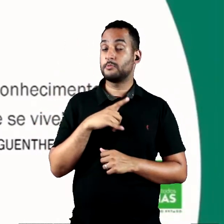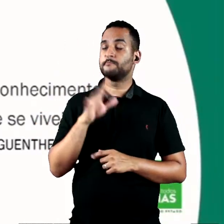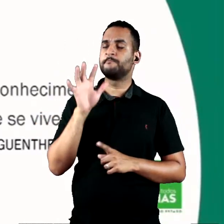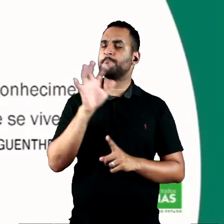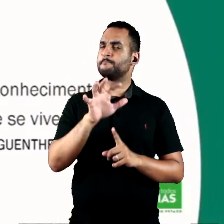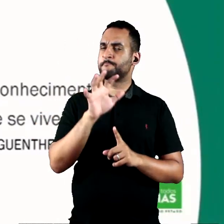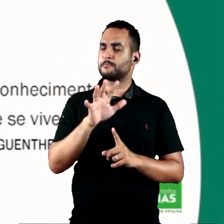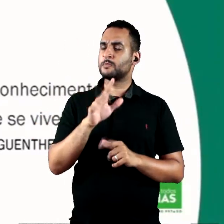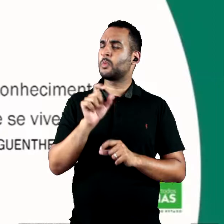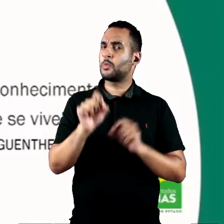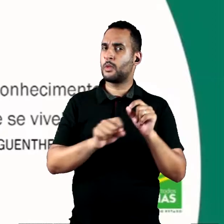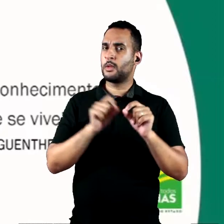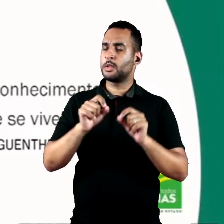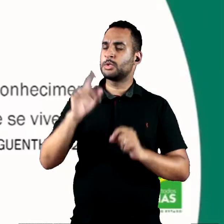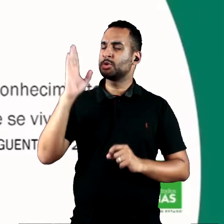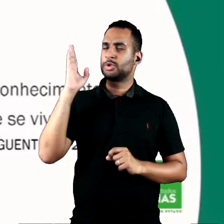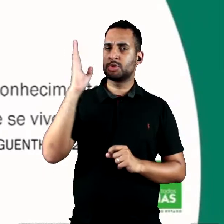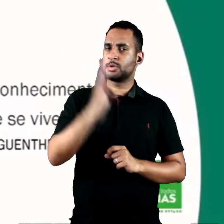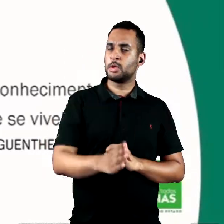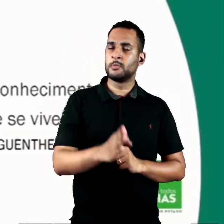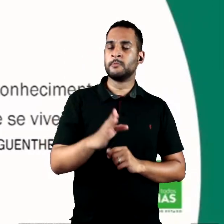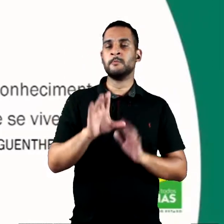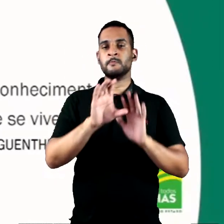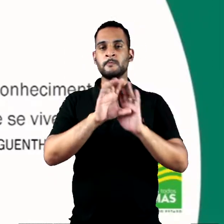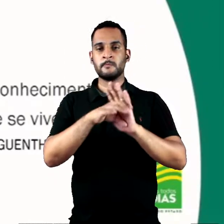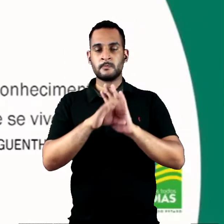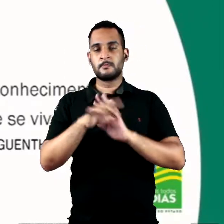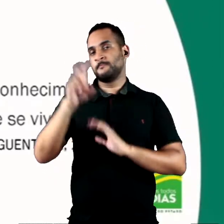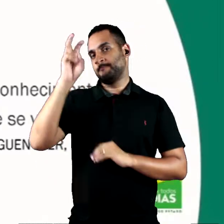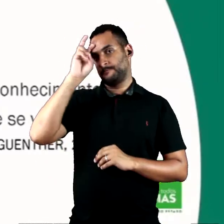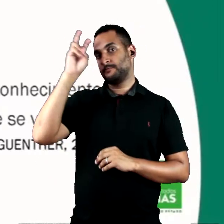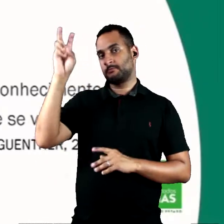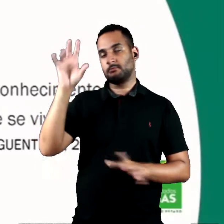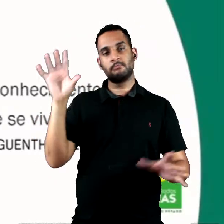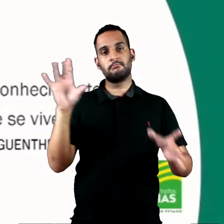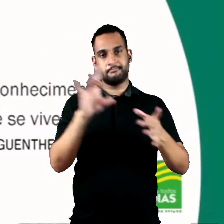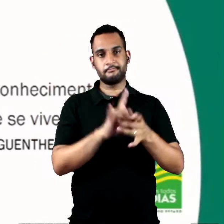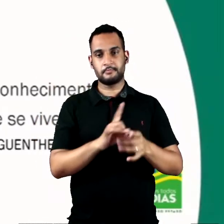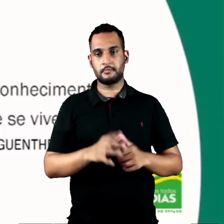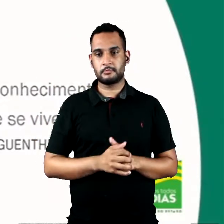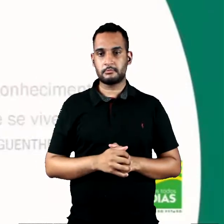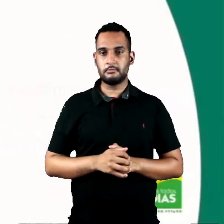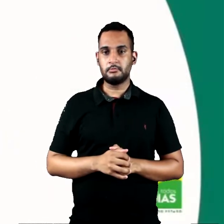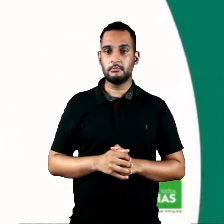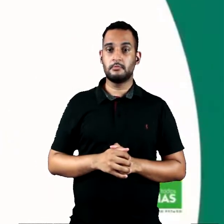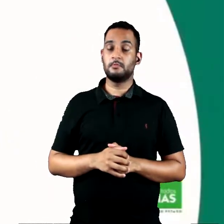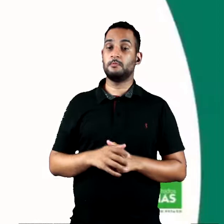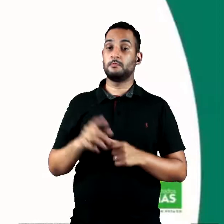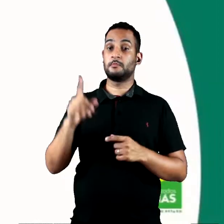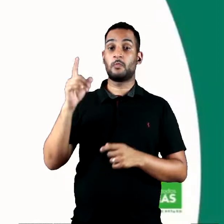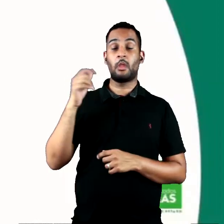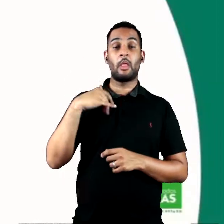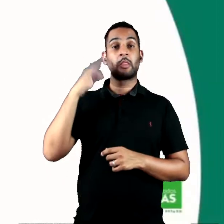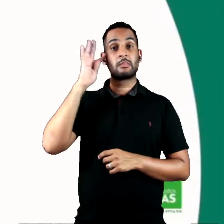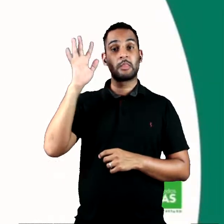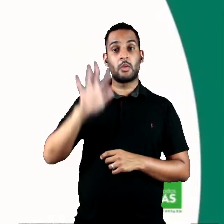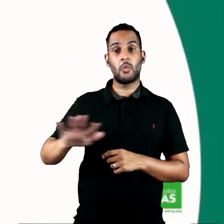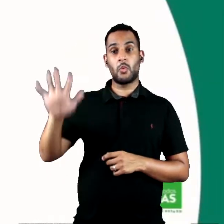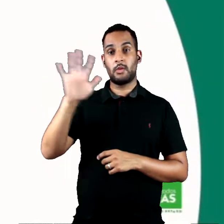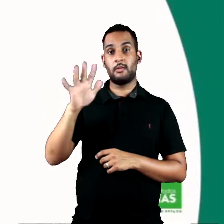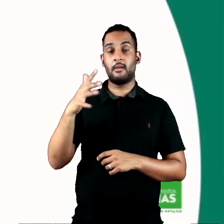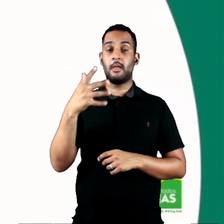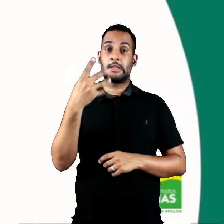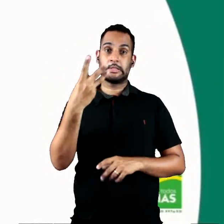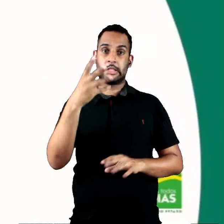relacionadas diretamente aos conceitos de inteligência. São elas: Teoria dos Três Anéis,